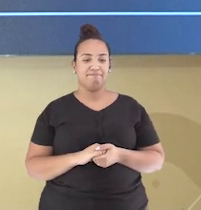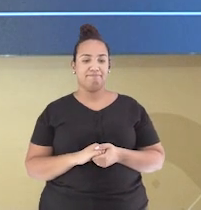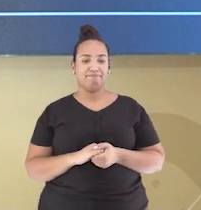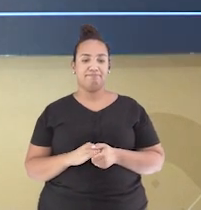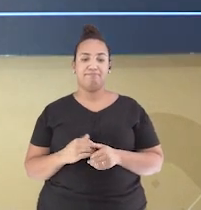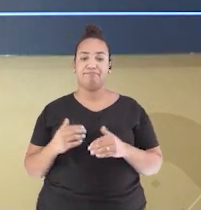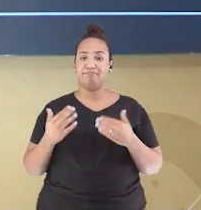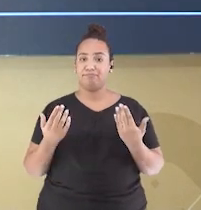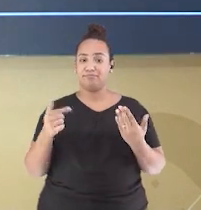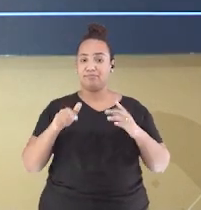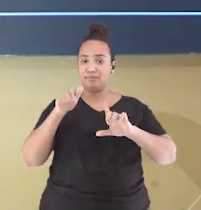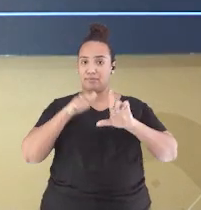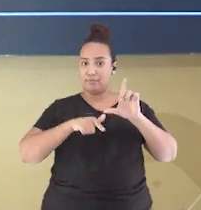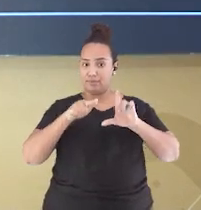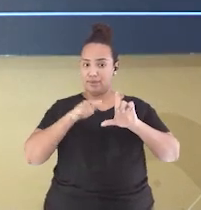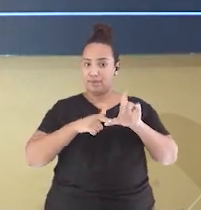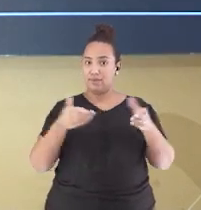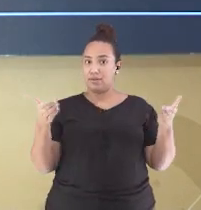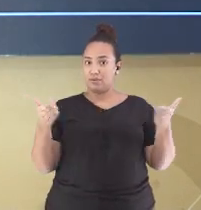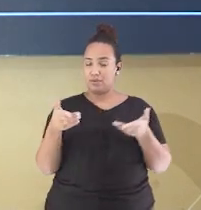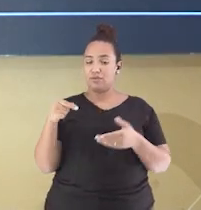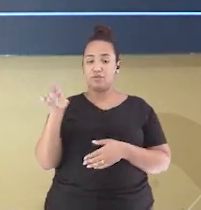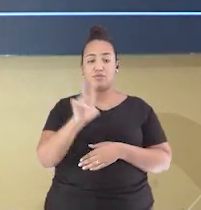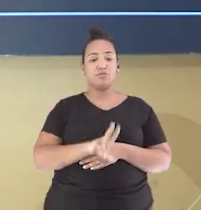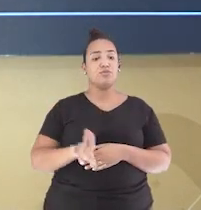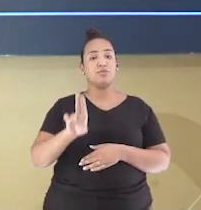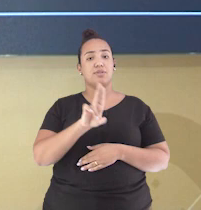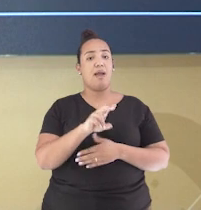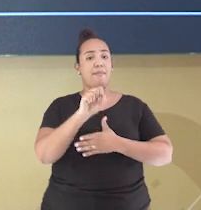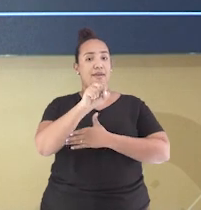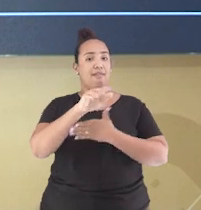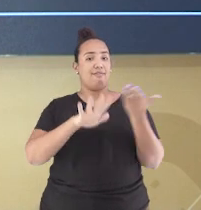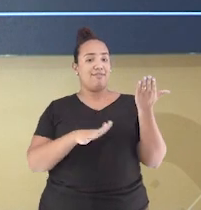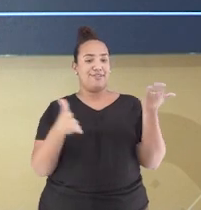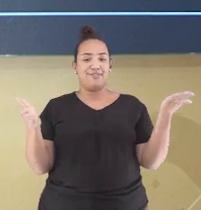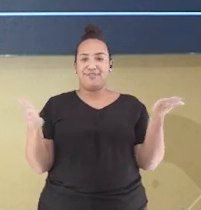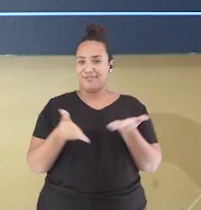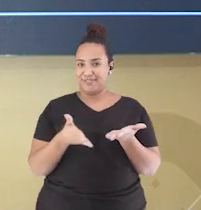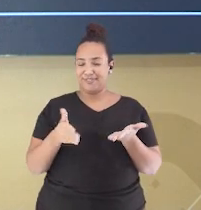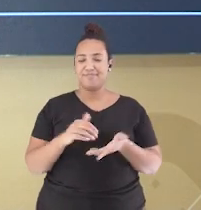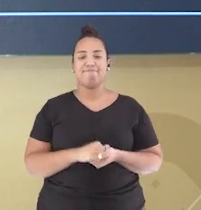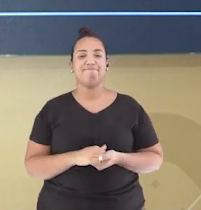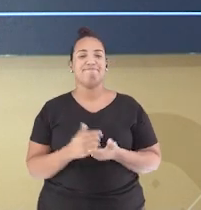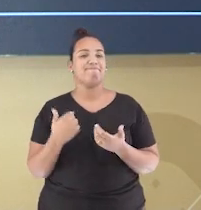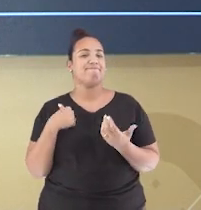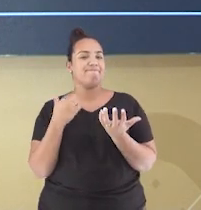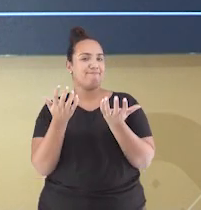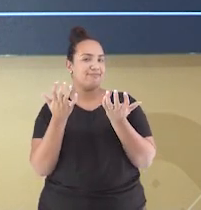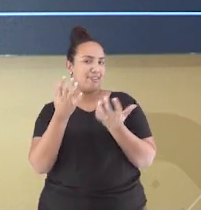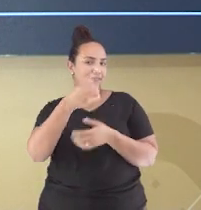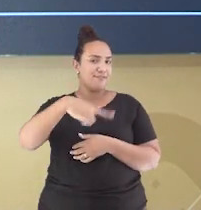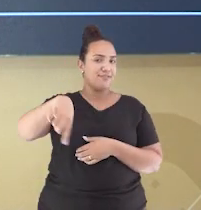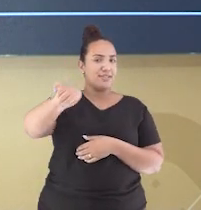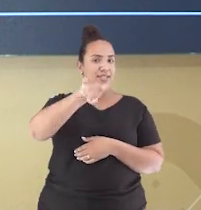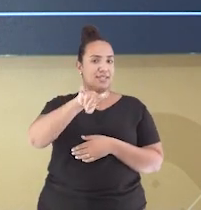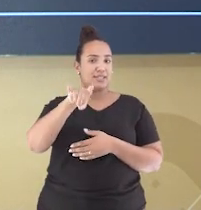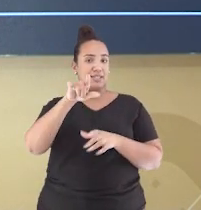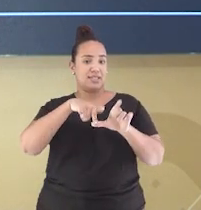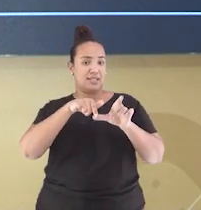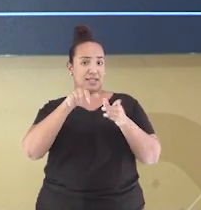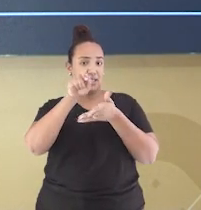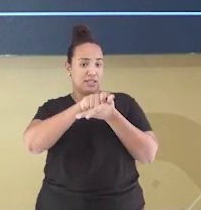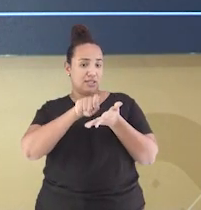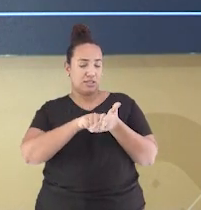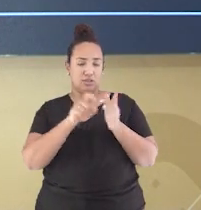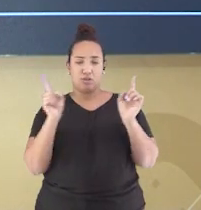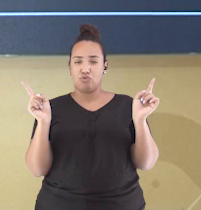e essa parte da letra é o que vamos usar para fazer nossa atividade de hoje. Eu quero que vocês escrevam uma